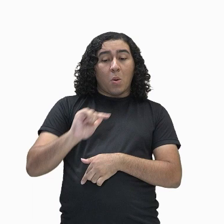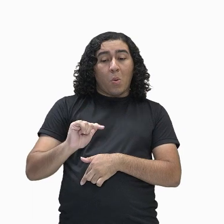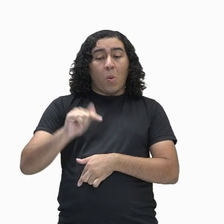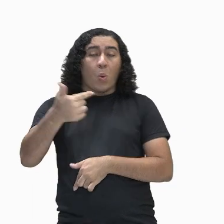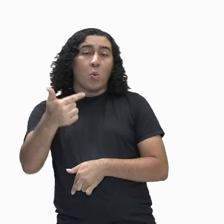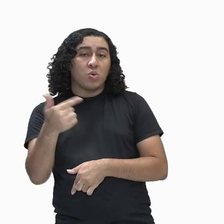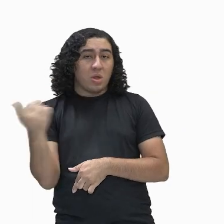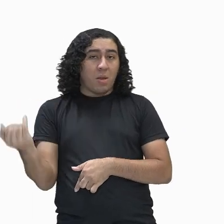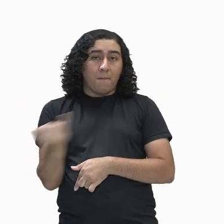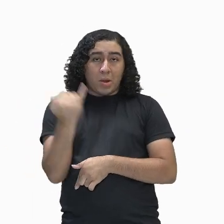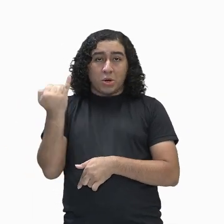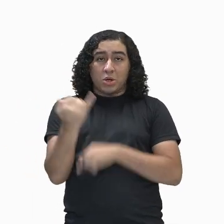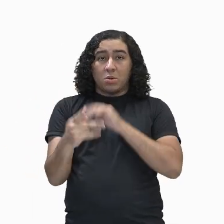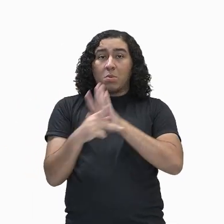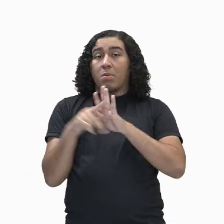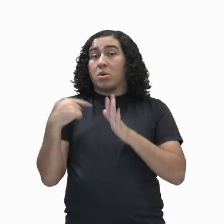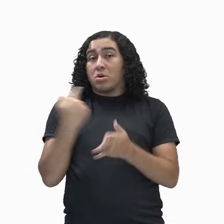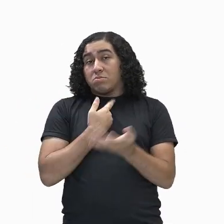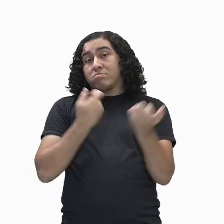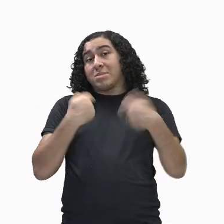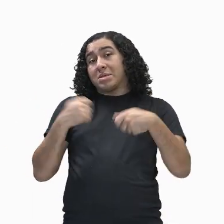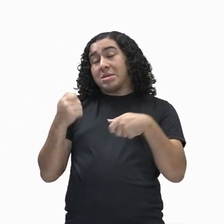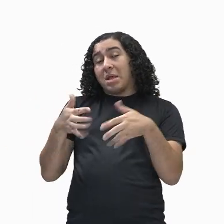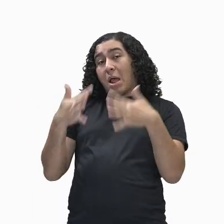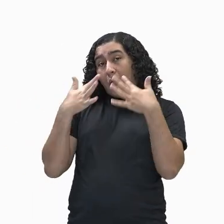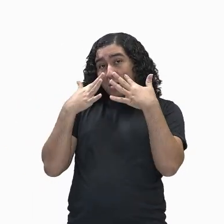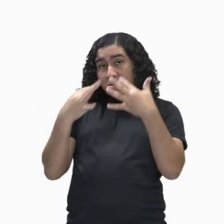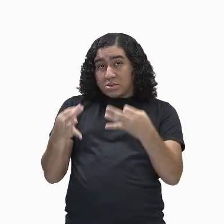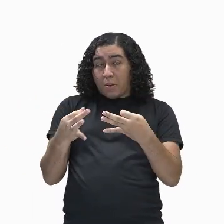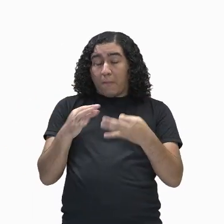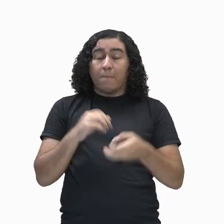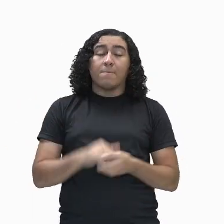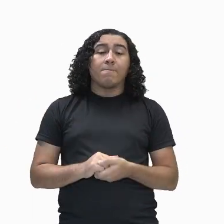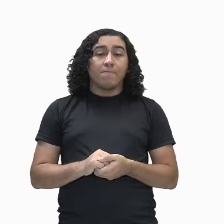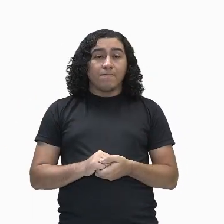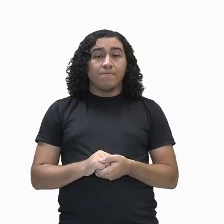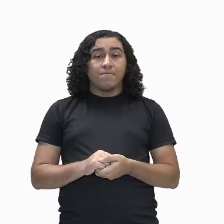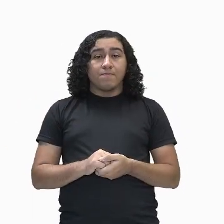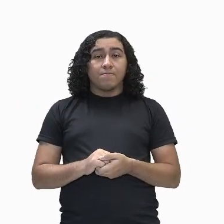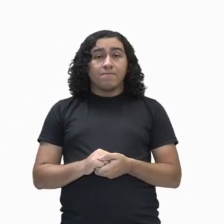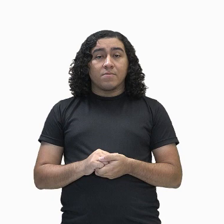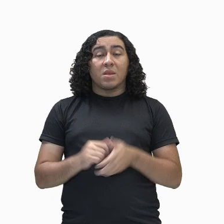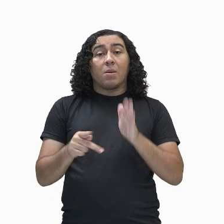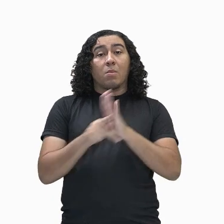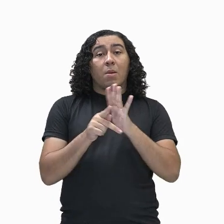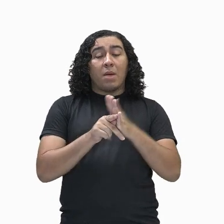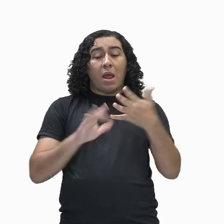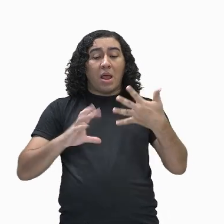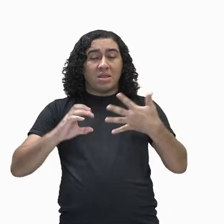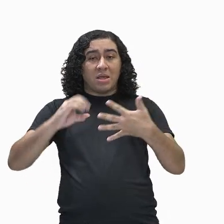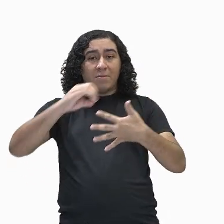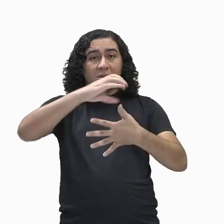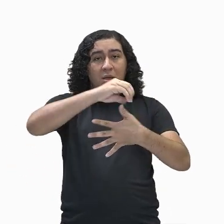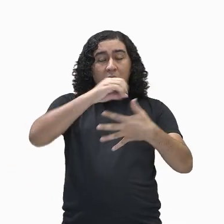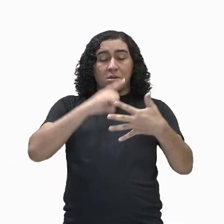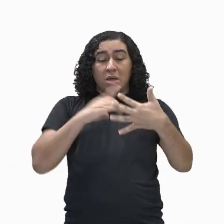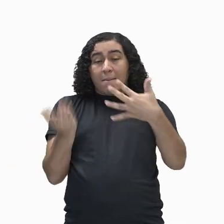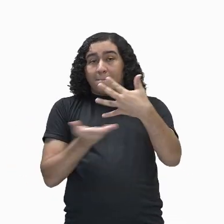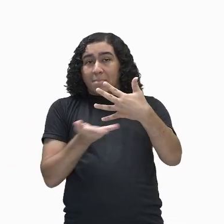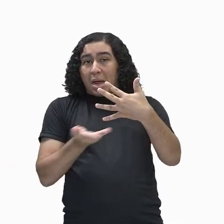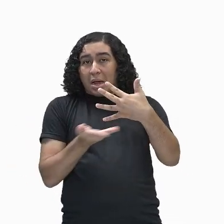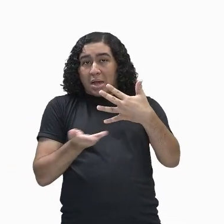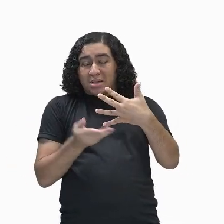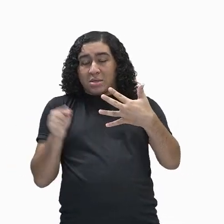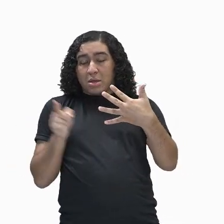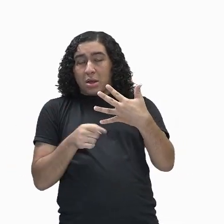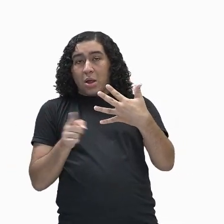outras importâncias aí que a gente precisa observar, né? Então, como nós falamos, base da cadeia alimentar, quer dizer que ela vai servir de alimento